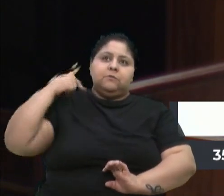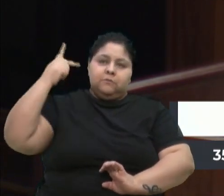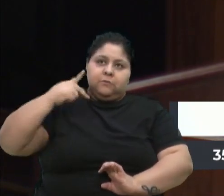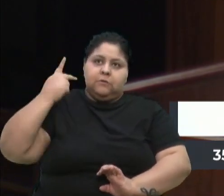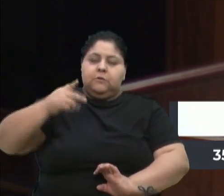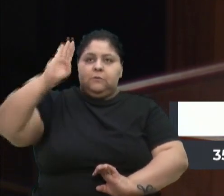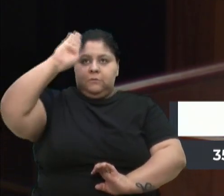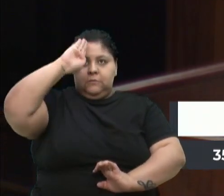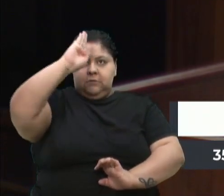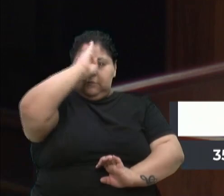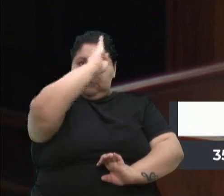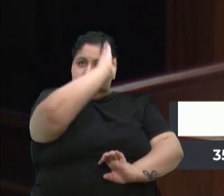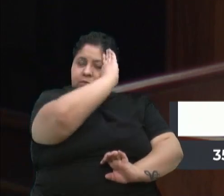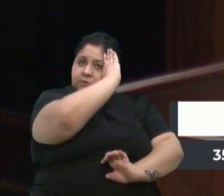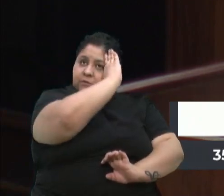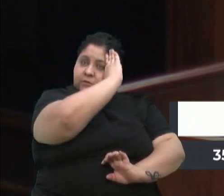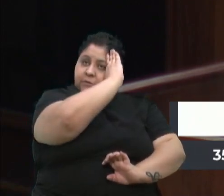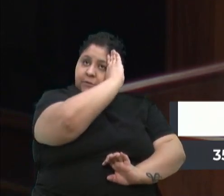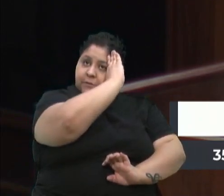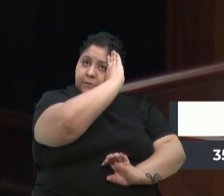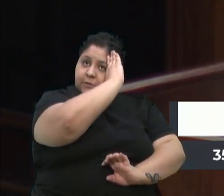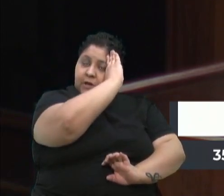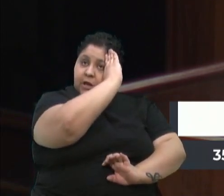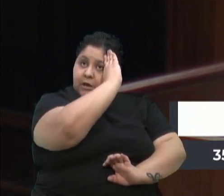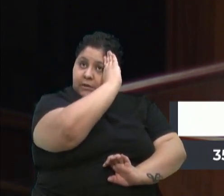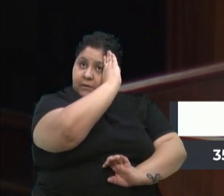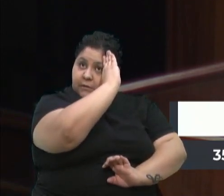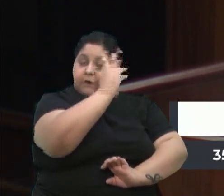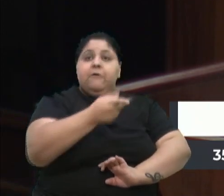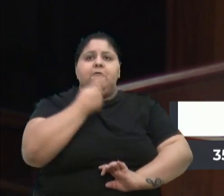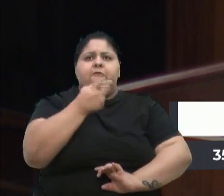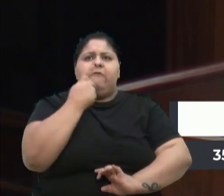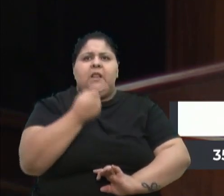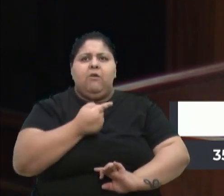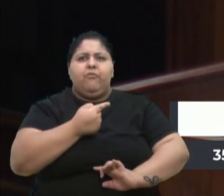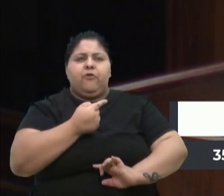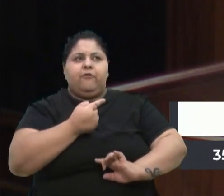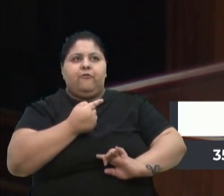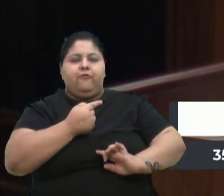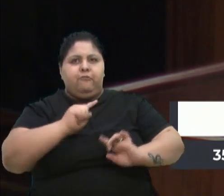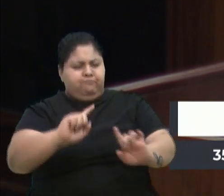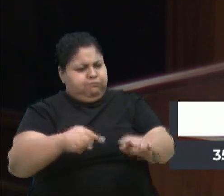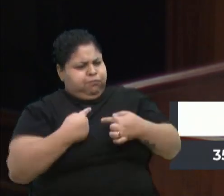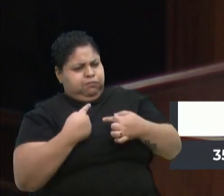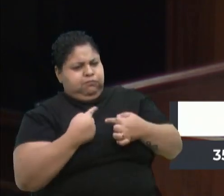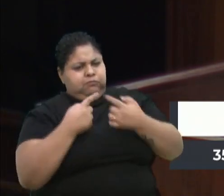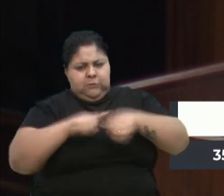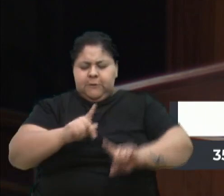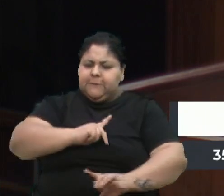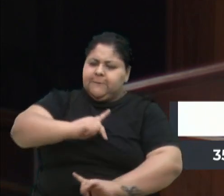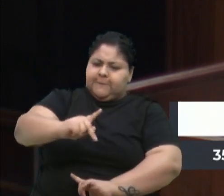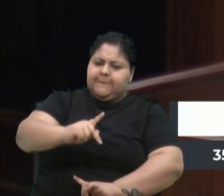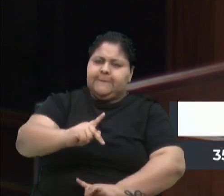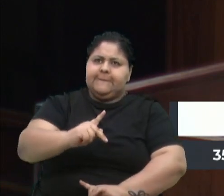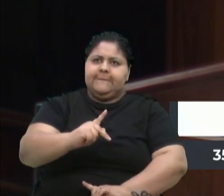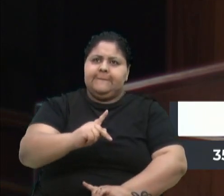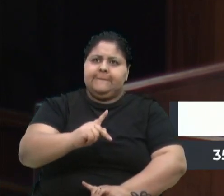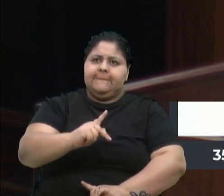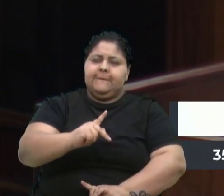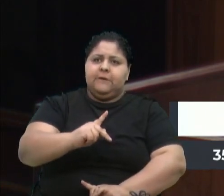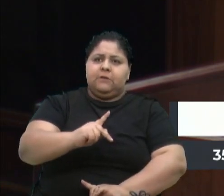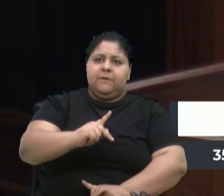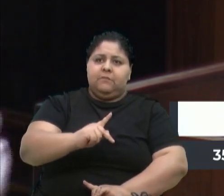que entender, e eu não faço essa fala provocativa, mas se o presidente, vereador Zanquim, estava